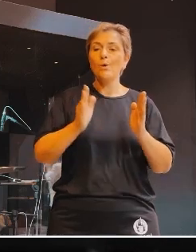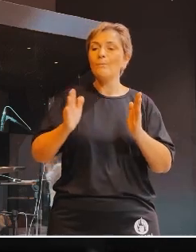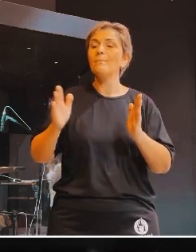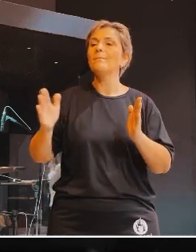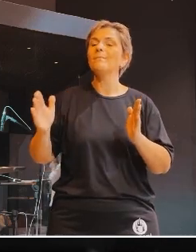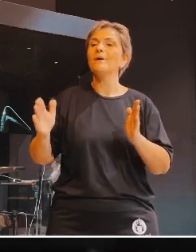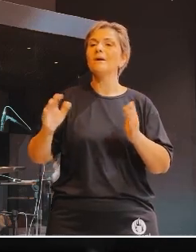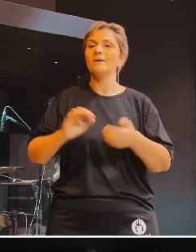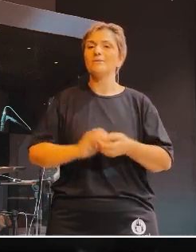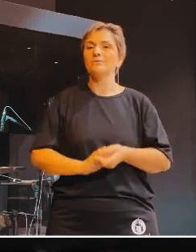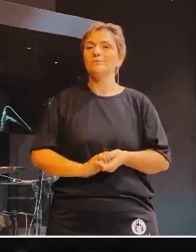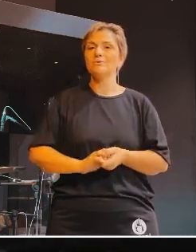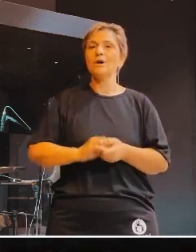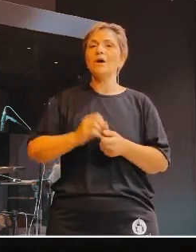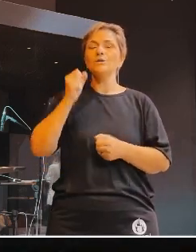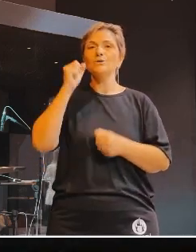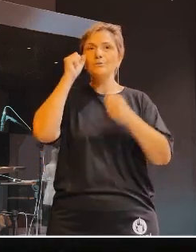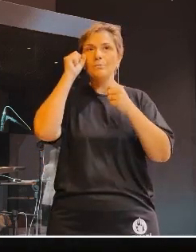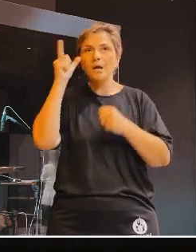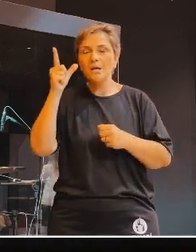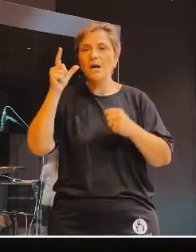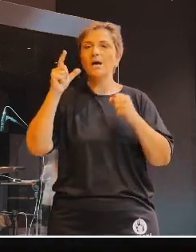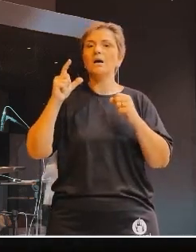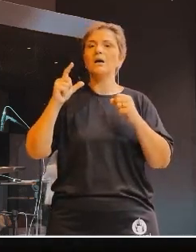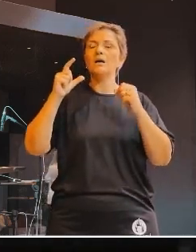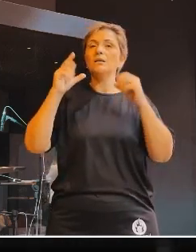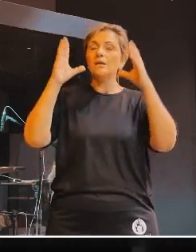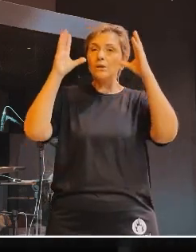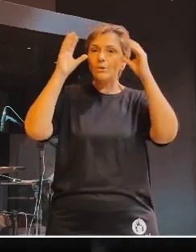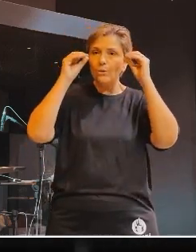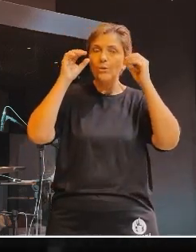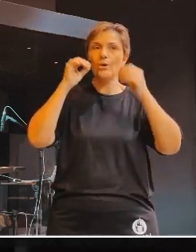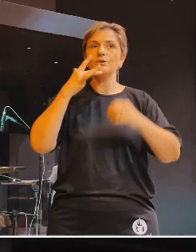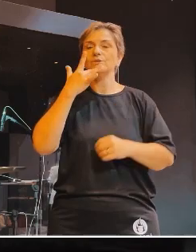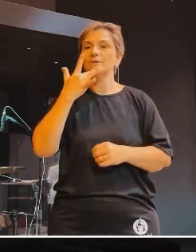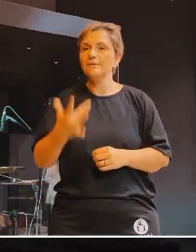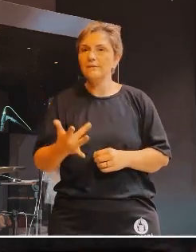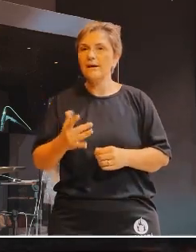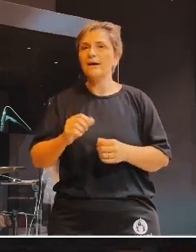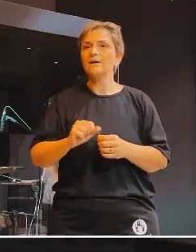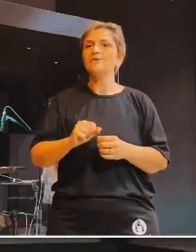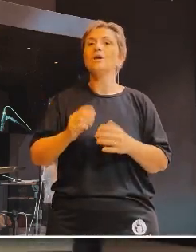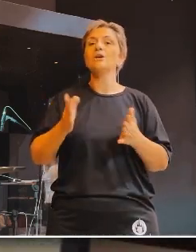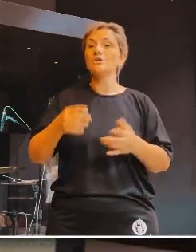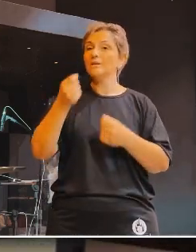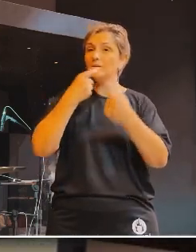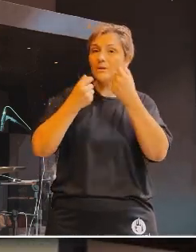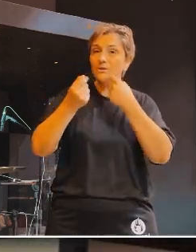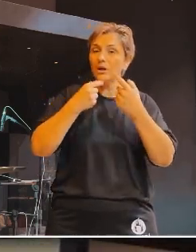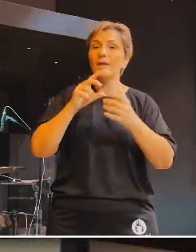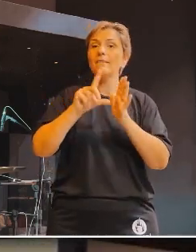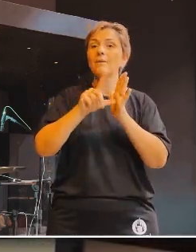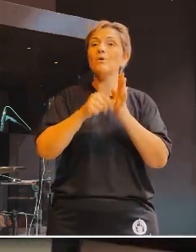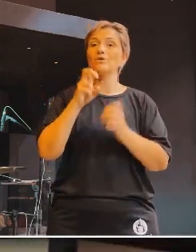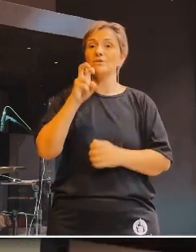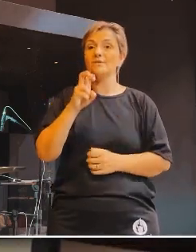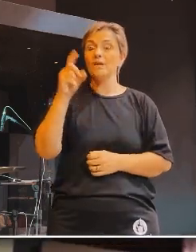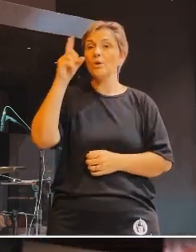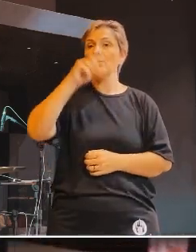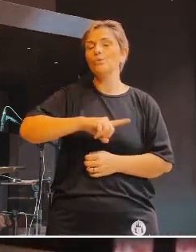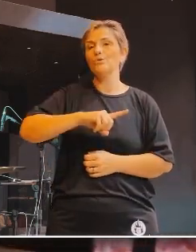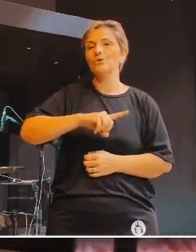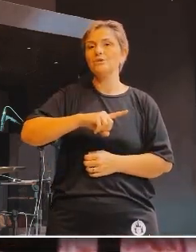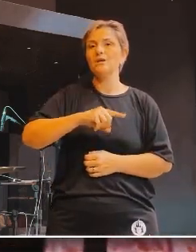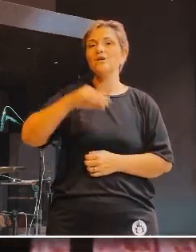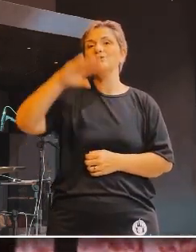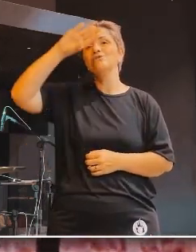nossa filha Isabel. Ela já está medicada. Depois de 5 dias de muita febre, nós descobrimos que era